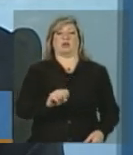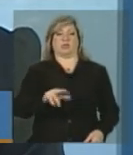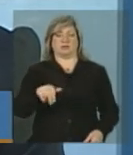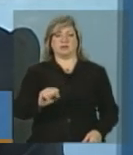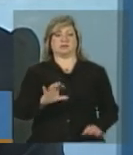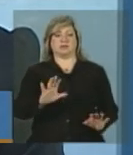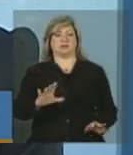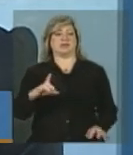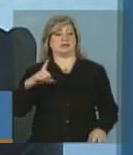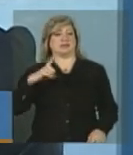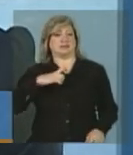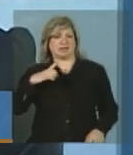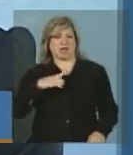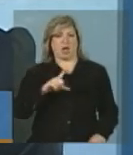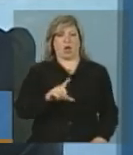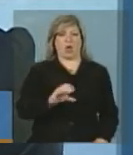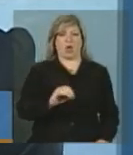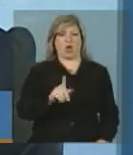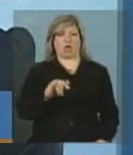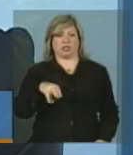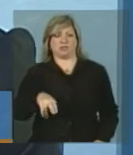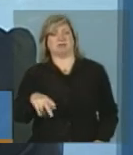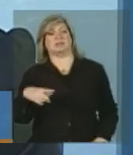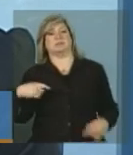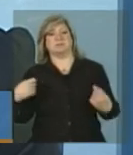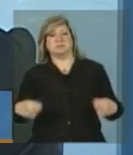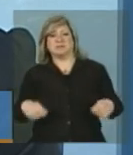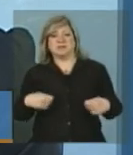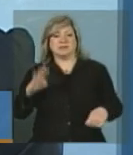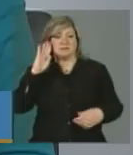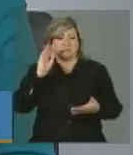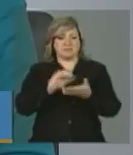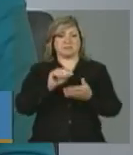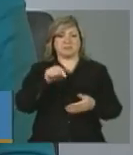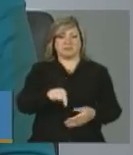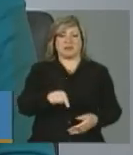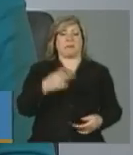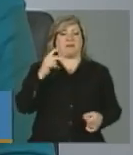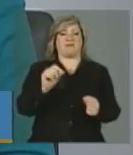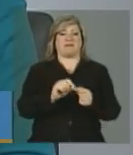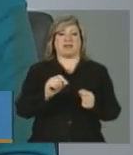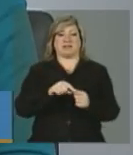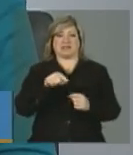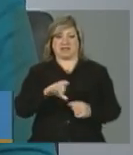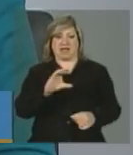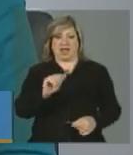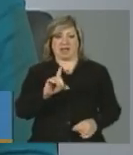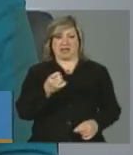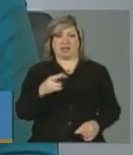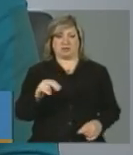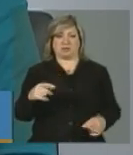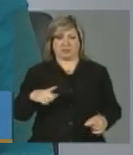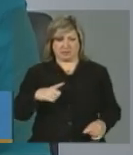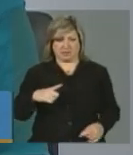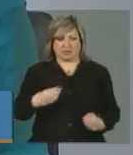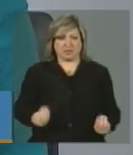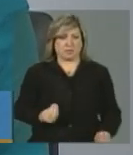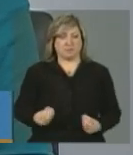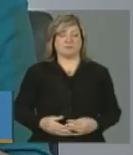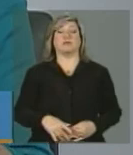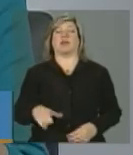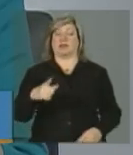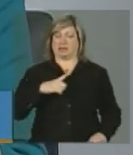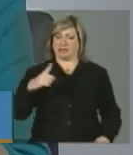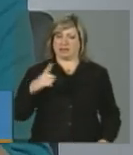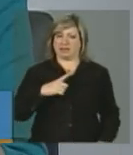tem login e senha específico, nesse caso, para fazer esse cadastro? Existe o login e senha,